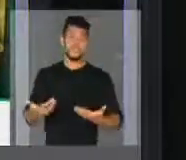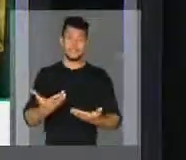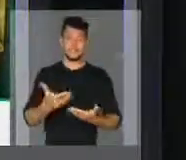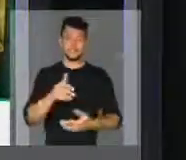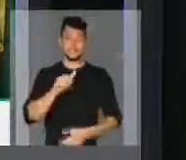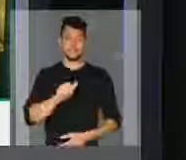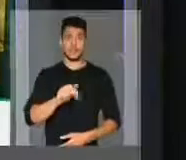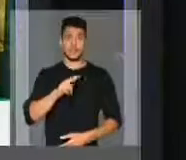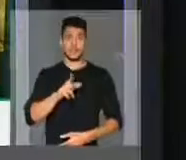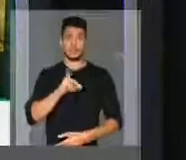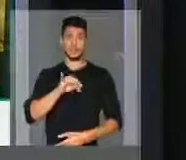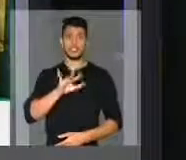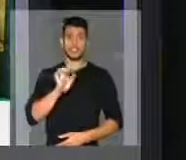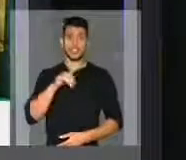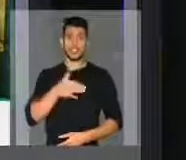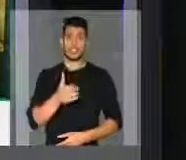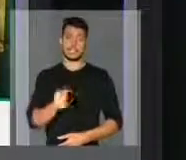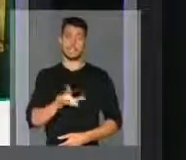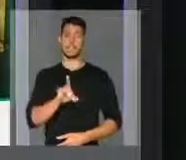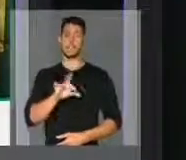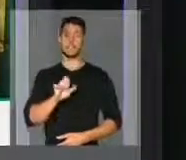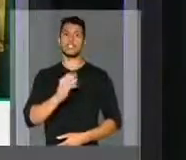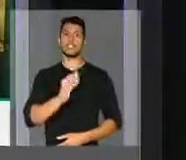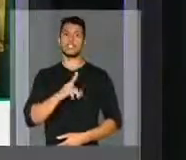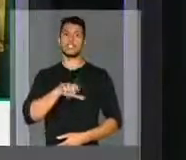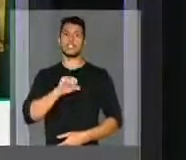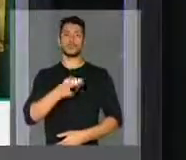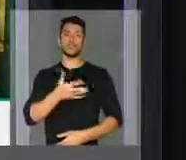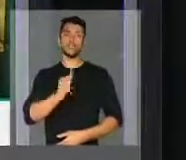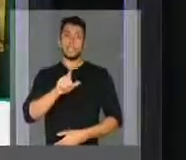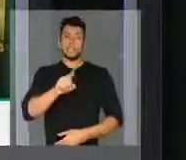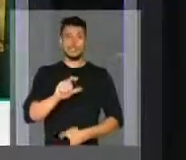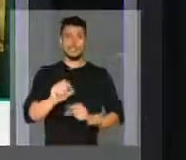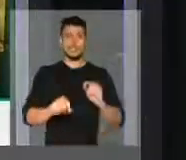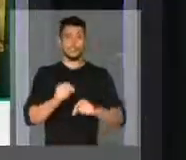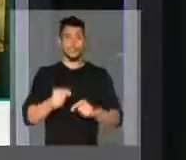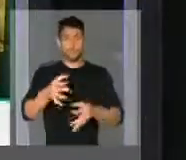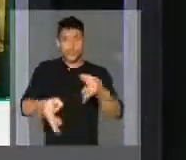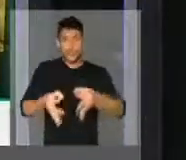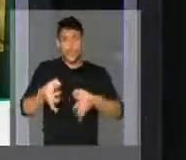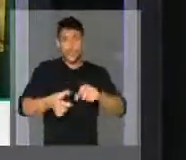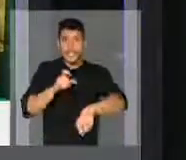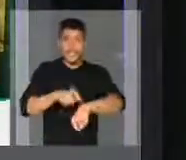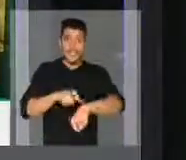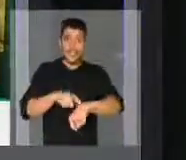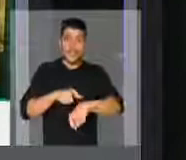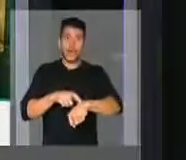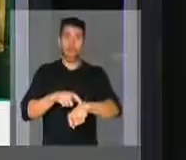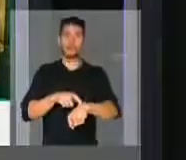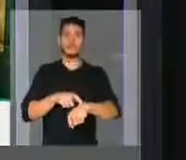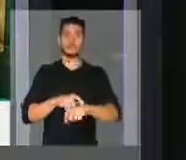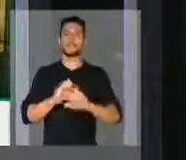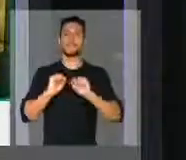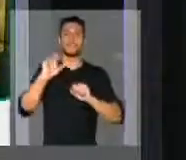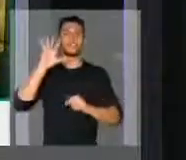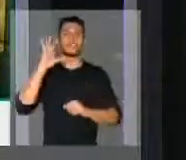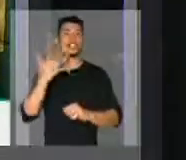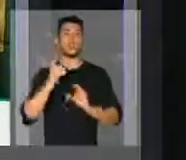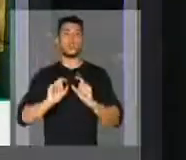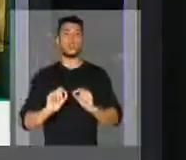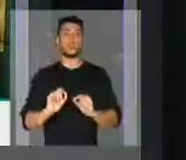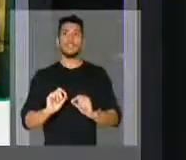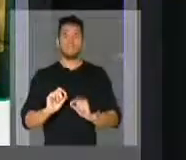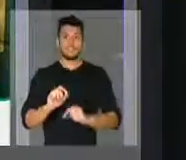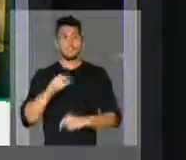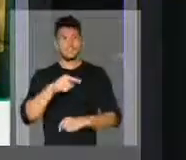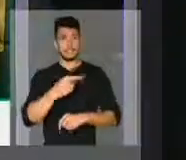audiências de custódia servem exatamente para isso. O juiz ali na hora, junto com o promotor, vai dizer